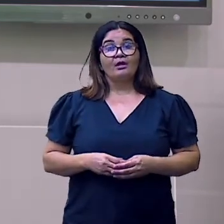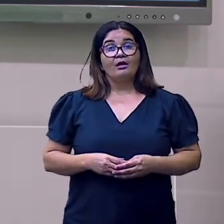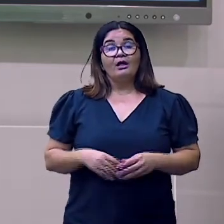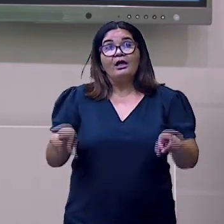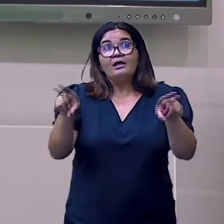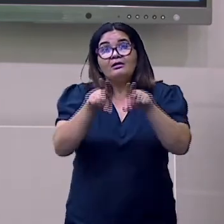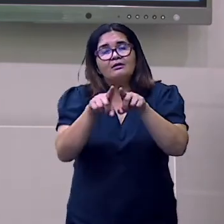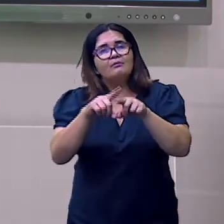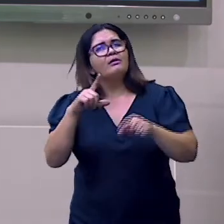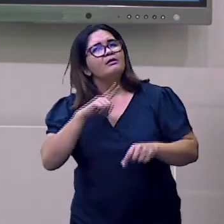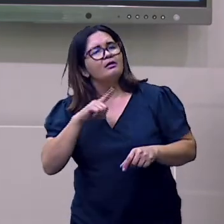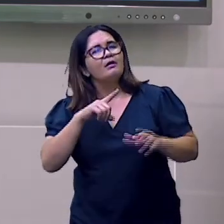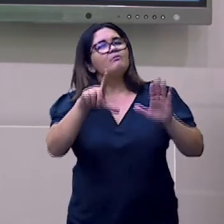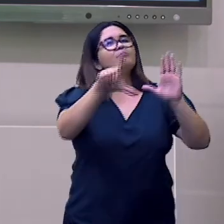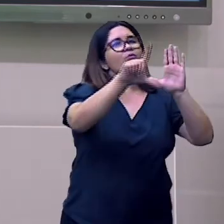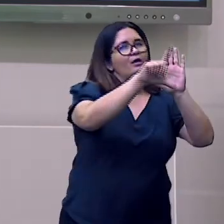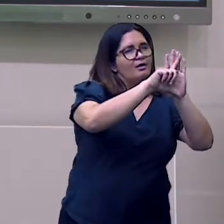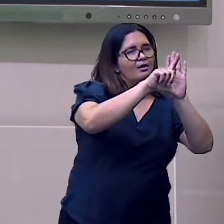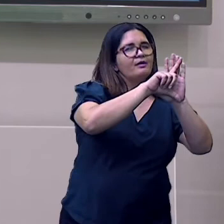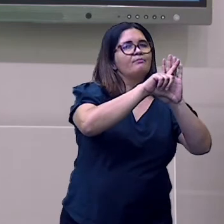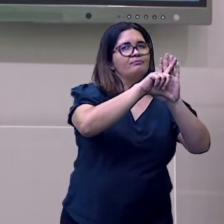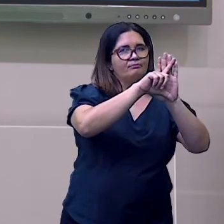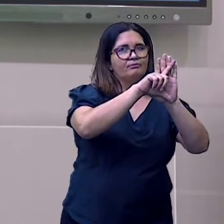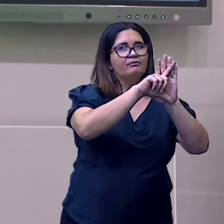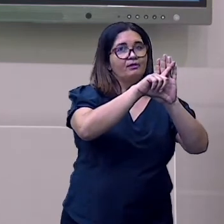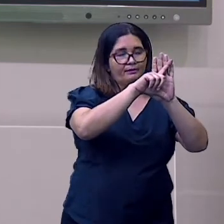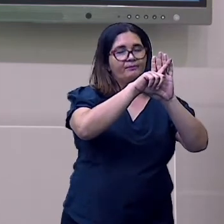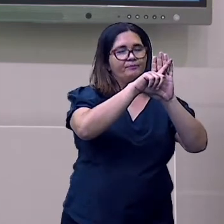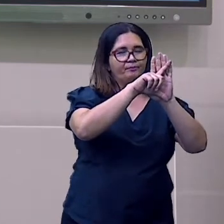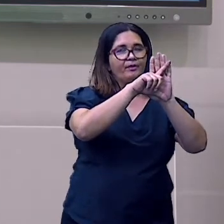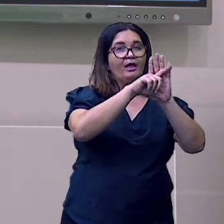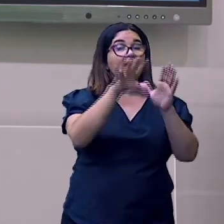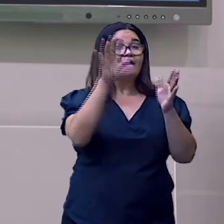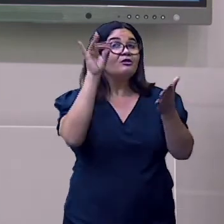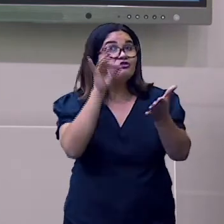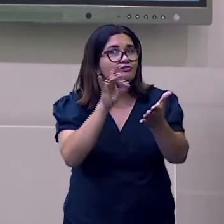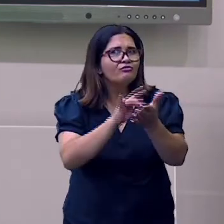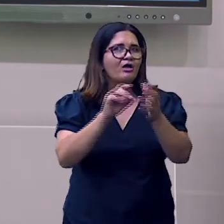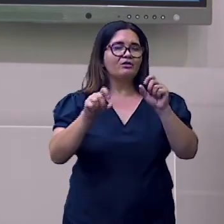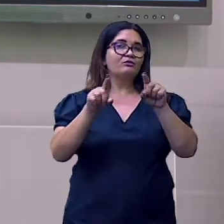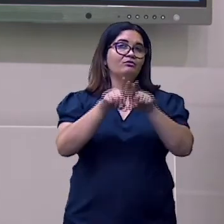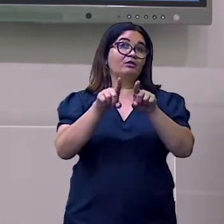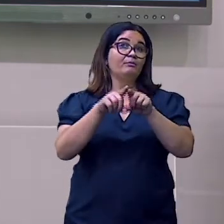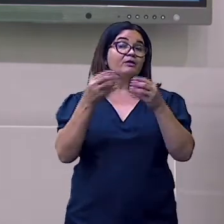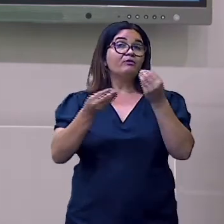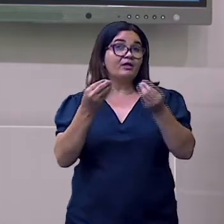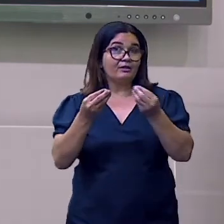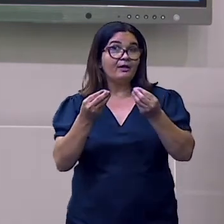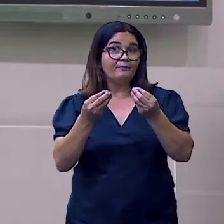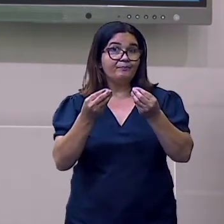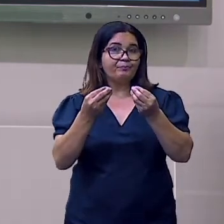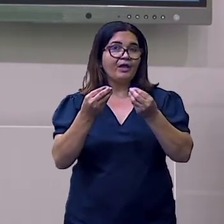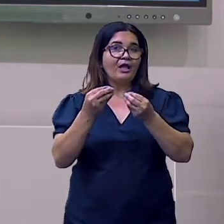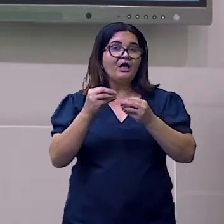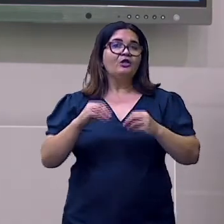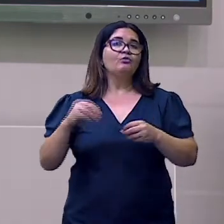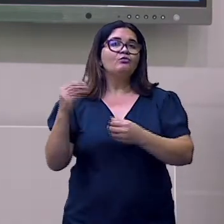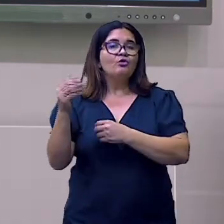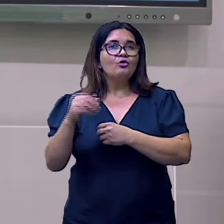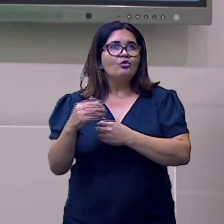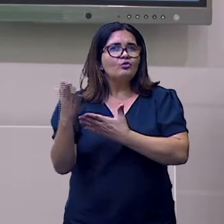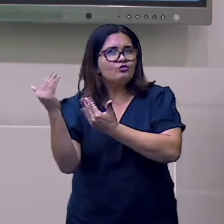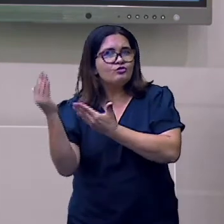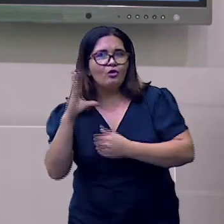Nós temos uma lei, que é uma lei complementar, que é a lei do menor aprendiz. Esse menor